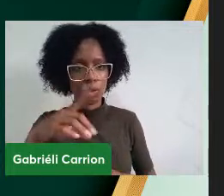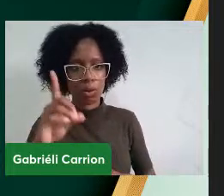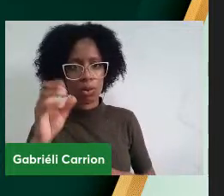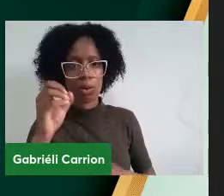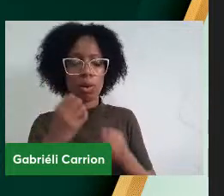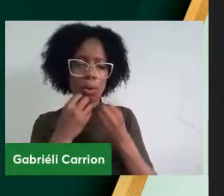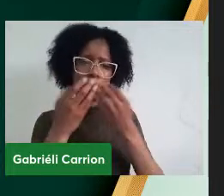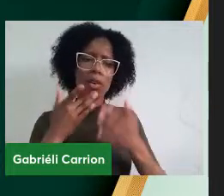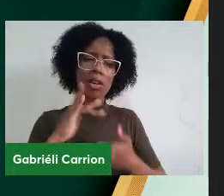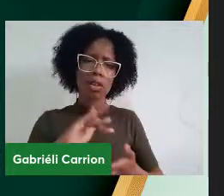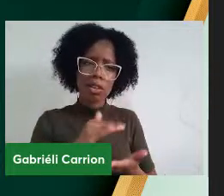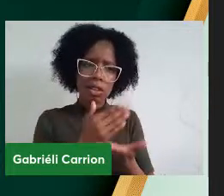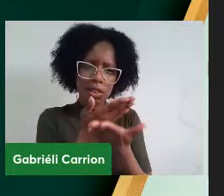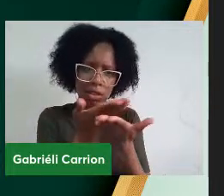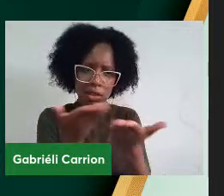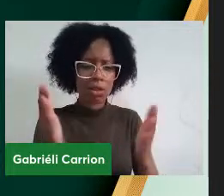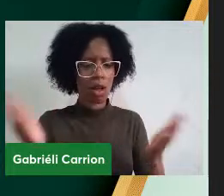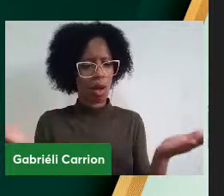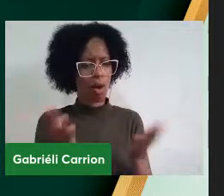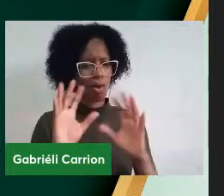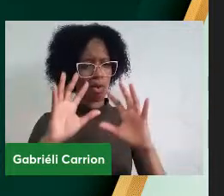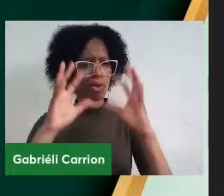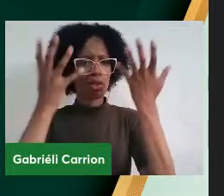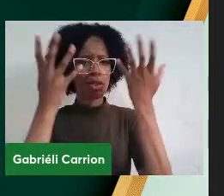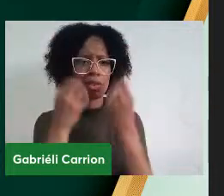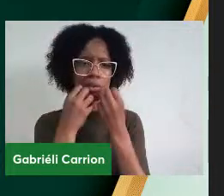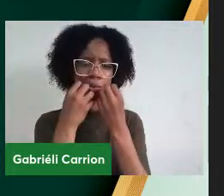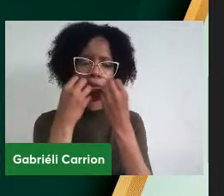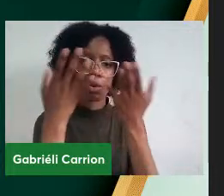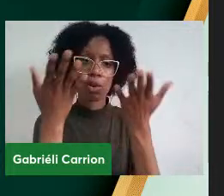tenhamos um excelente evento. E já